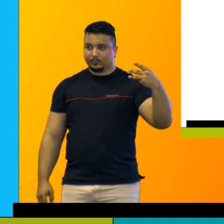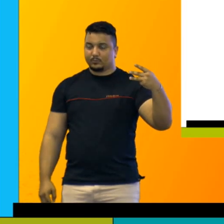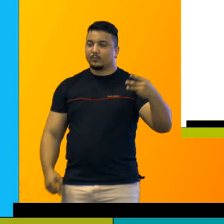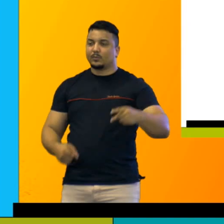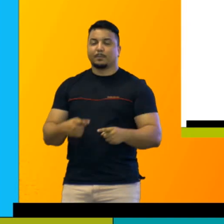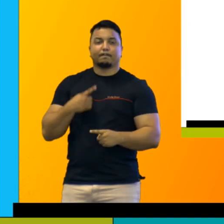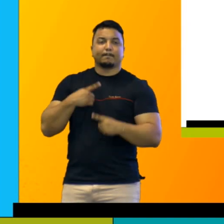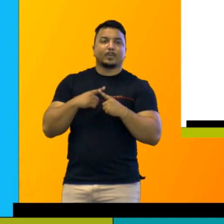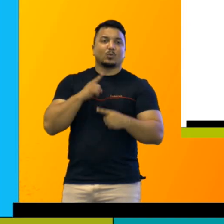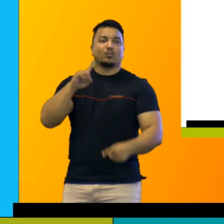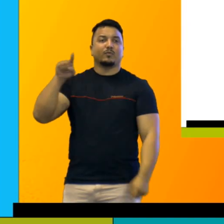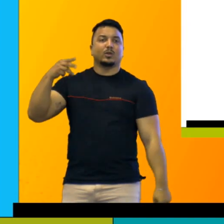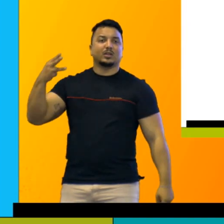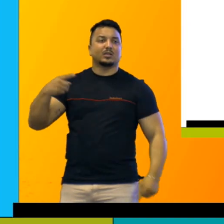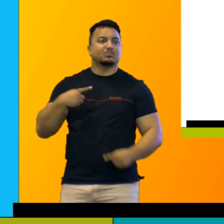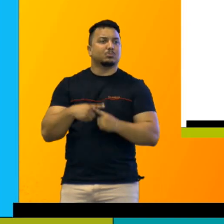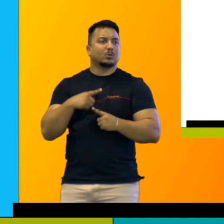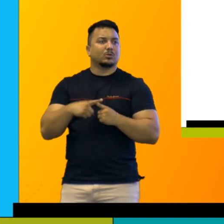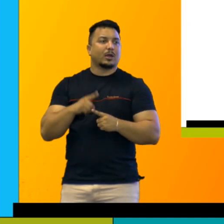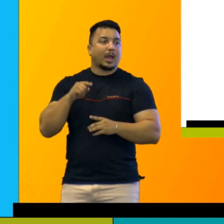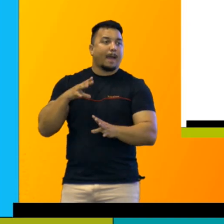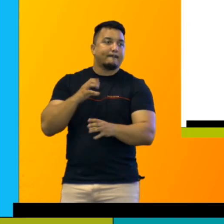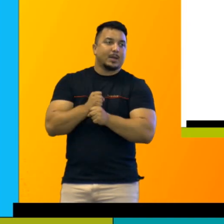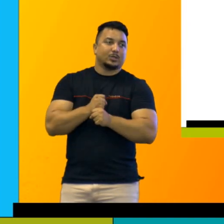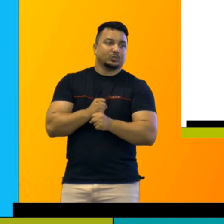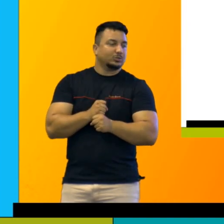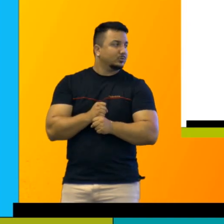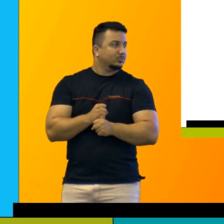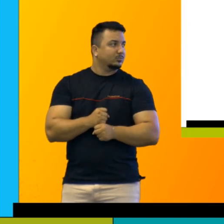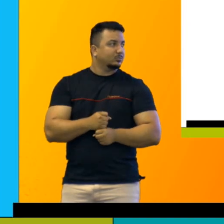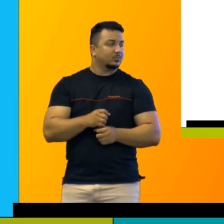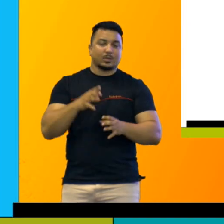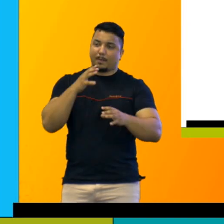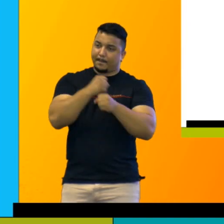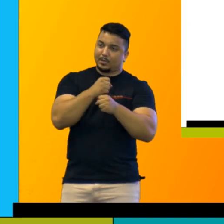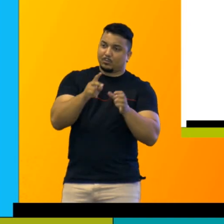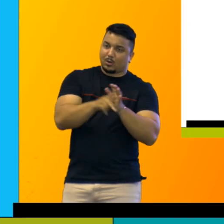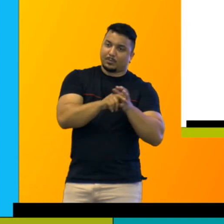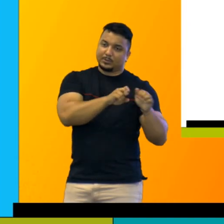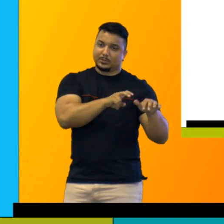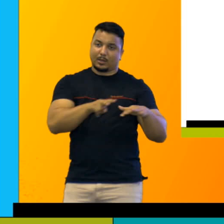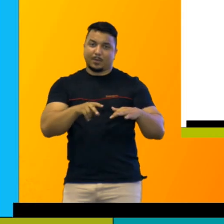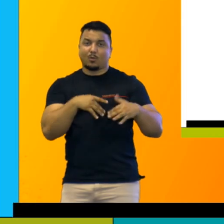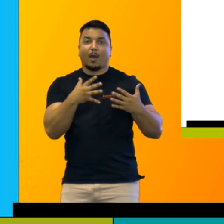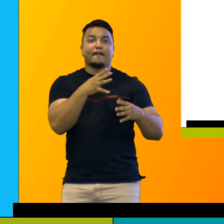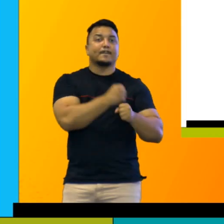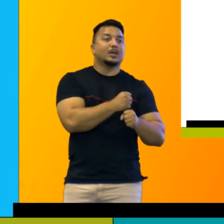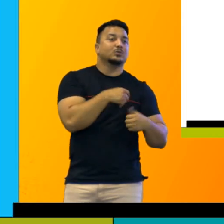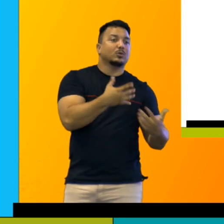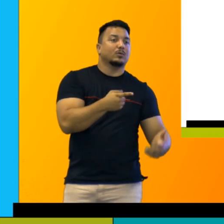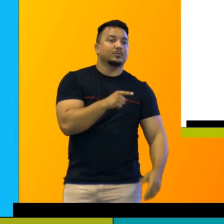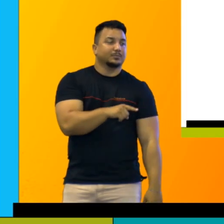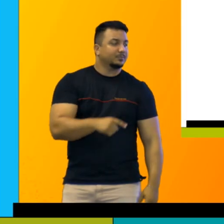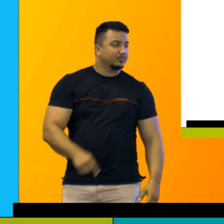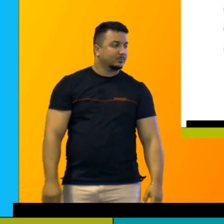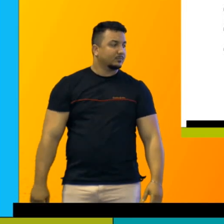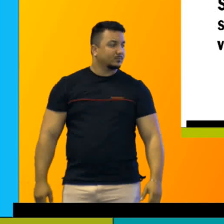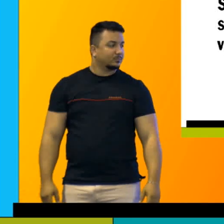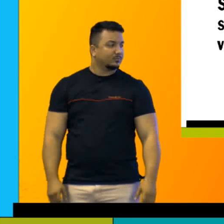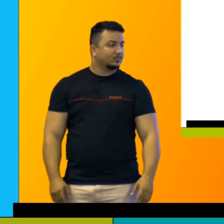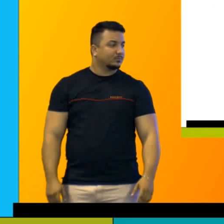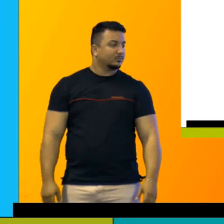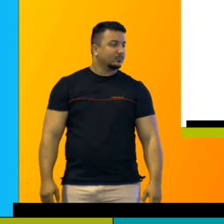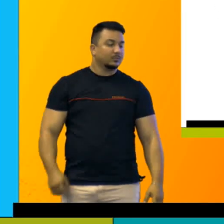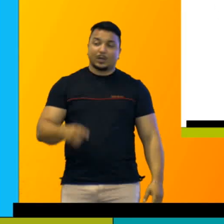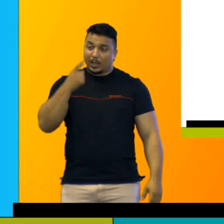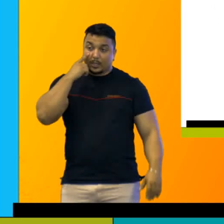que eu vou multiplicar por 1,3? A média. A média das semanas. E qual é a média das semanas? Ora, a semana